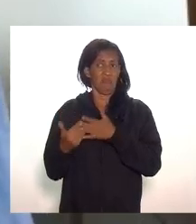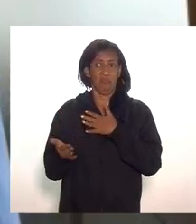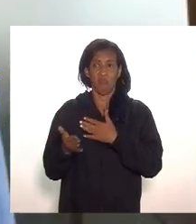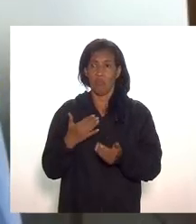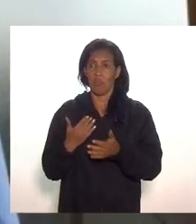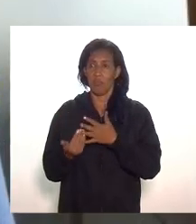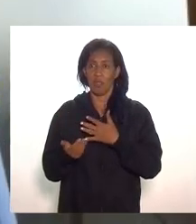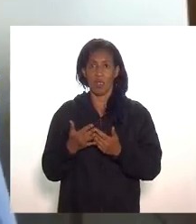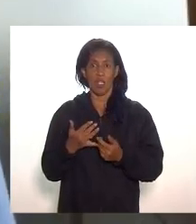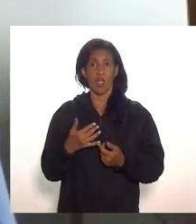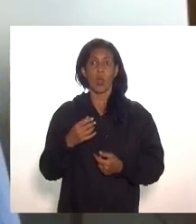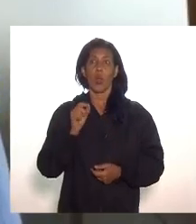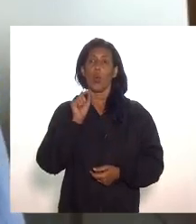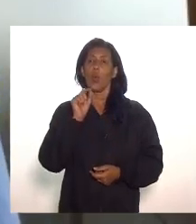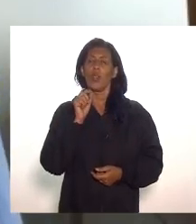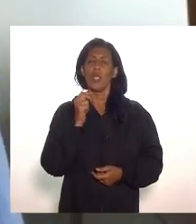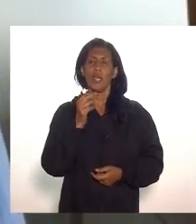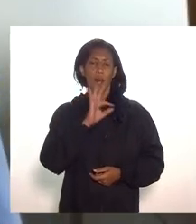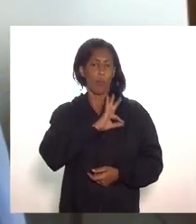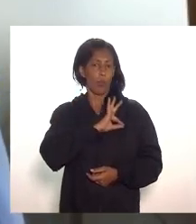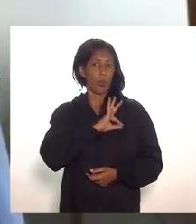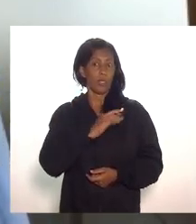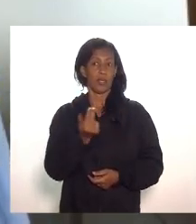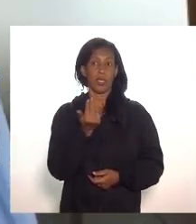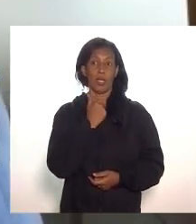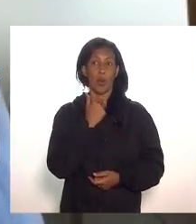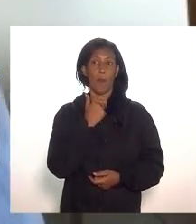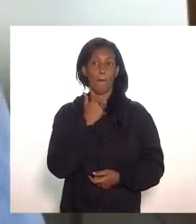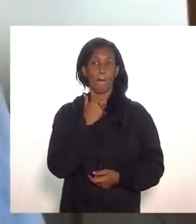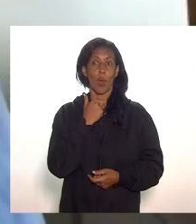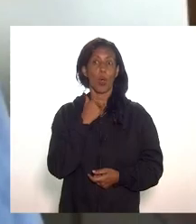que a polícia não pode fazer é